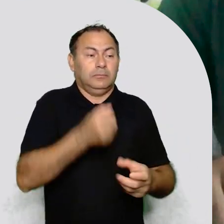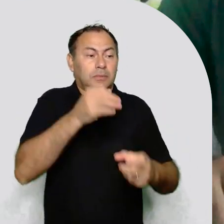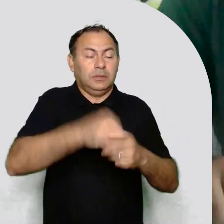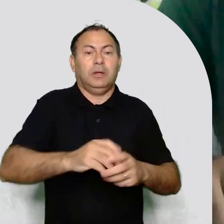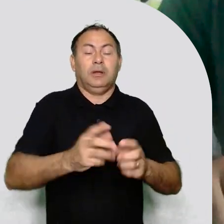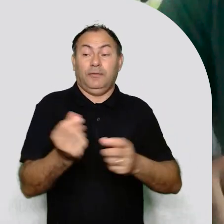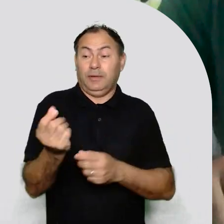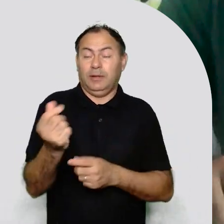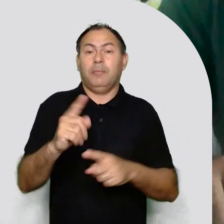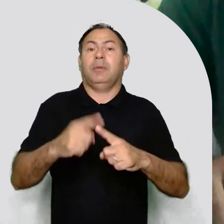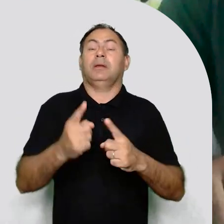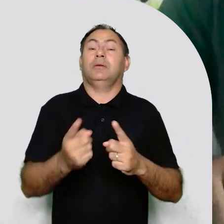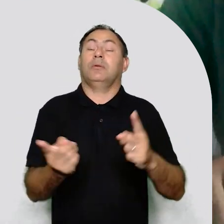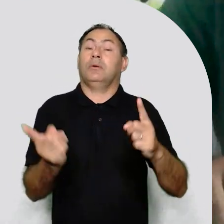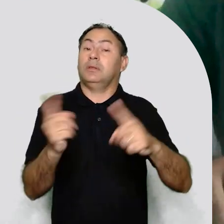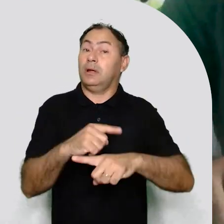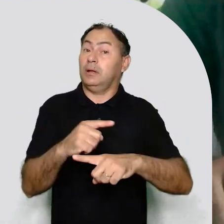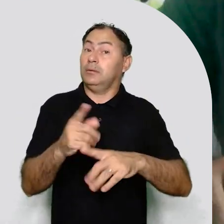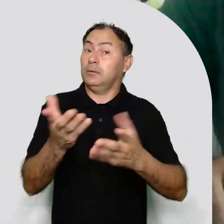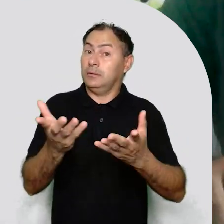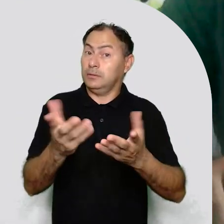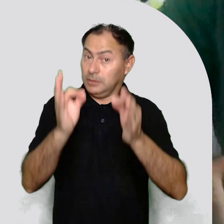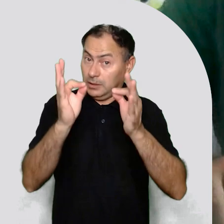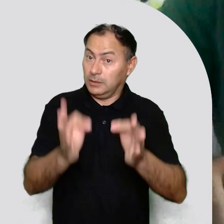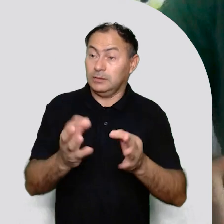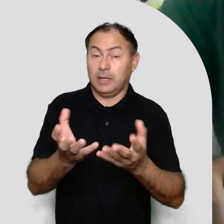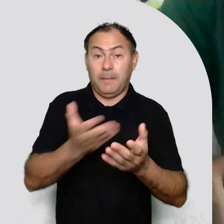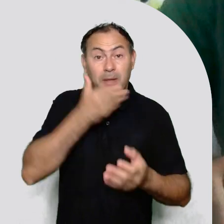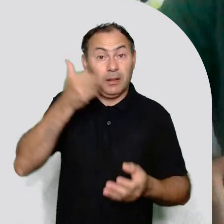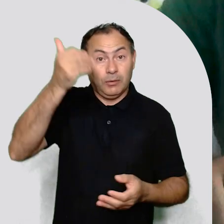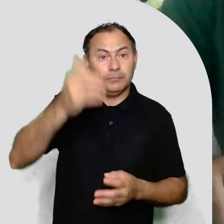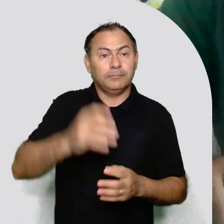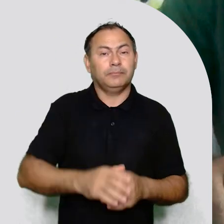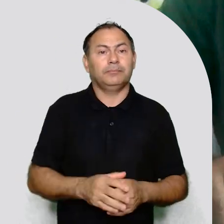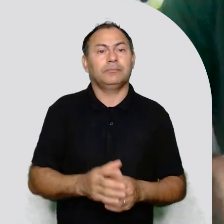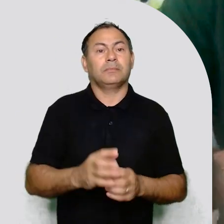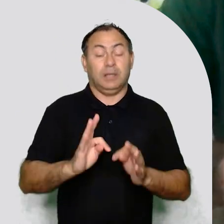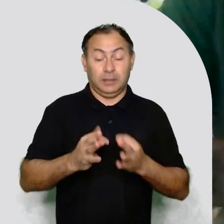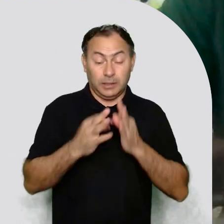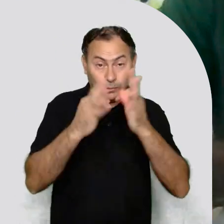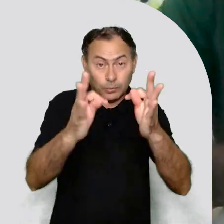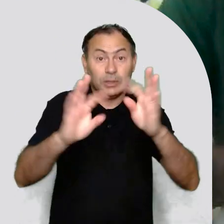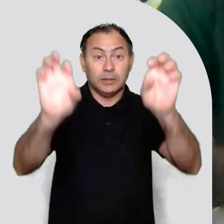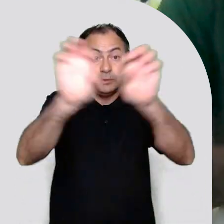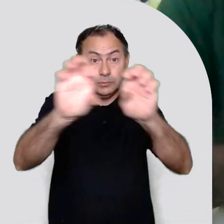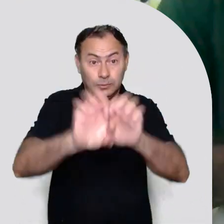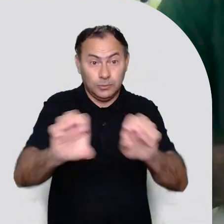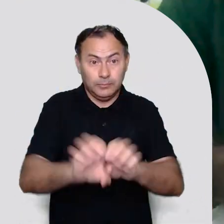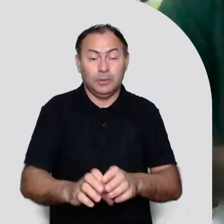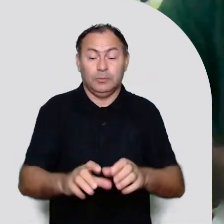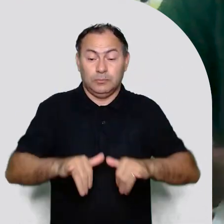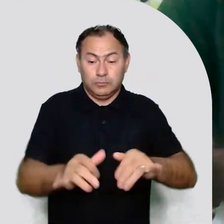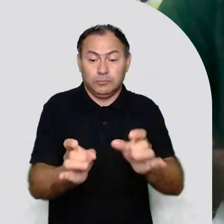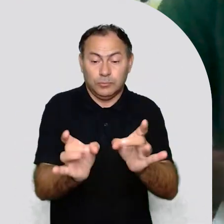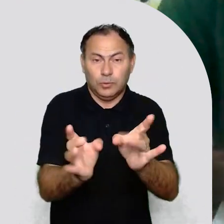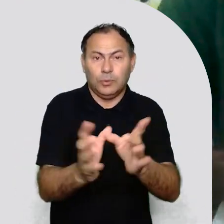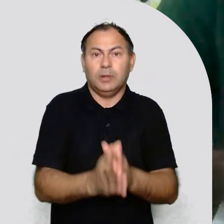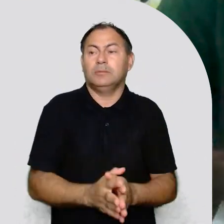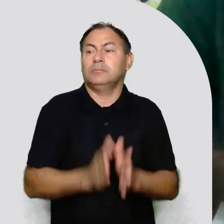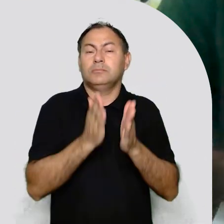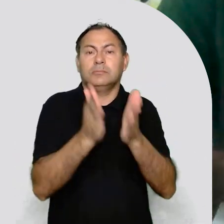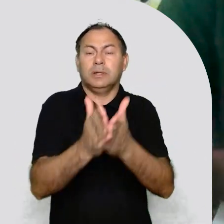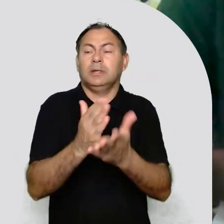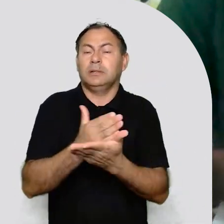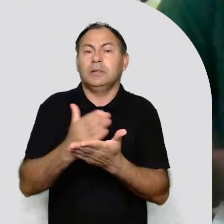economia e as finanças, mas é ao contrário, tá certo? Tudo, as tecnologias, as estruturas, o comércio internacional